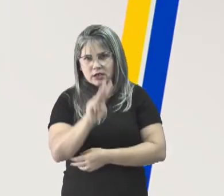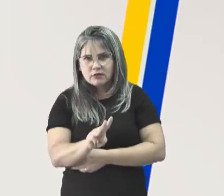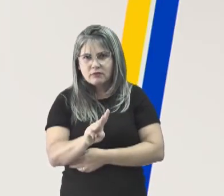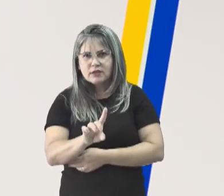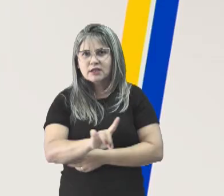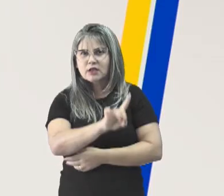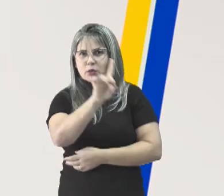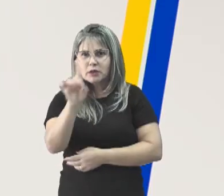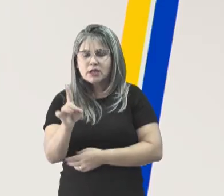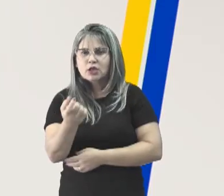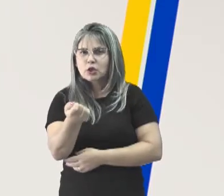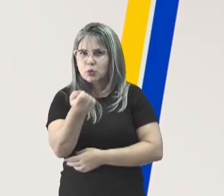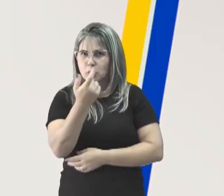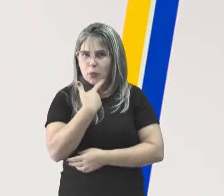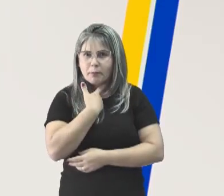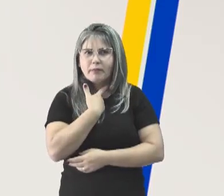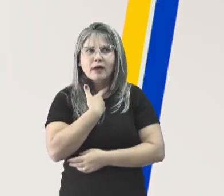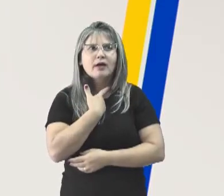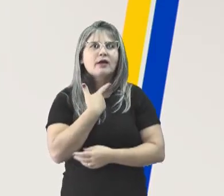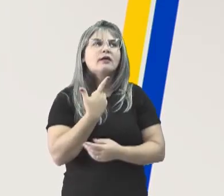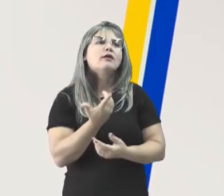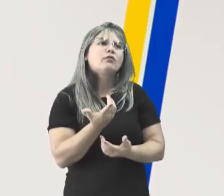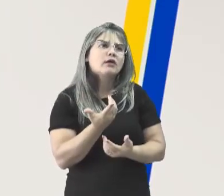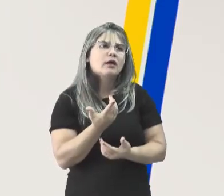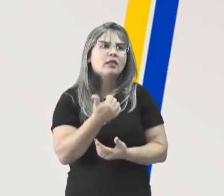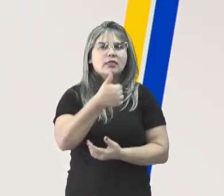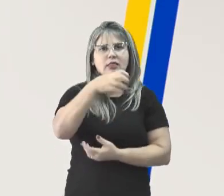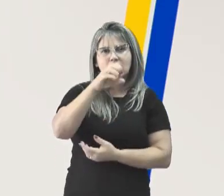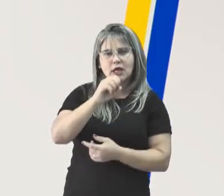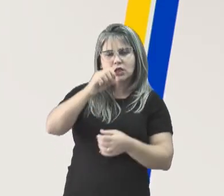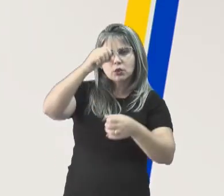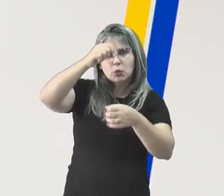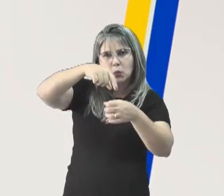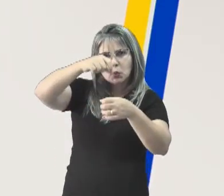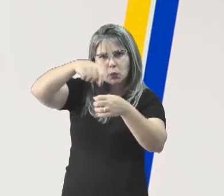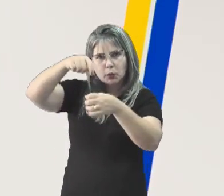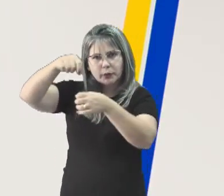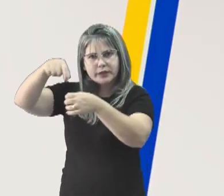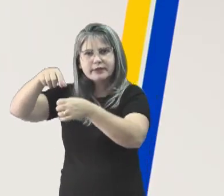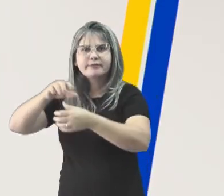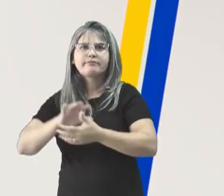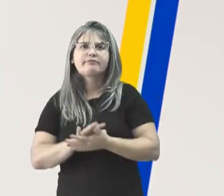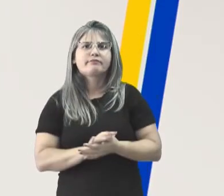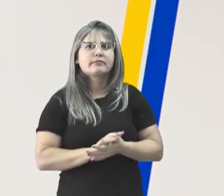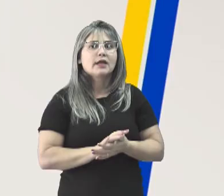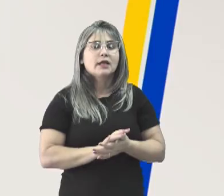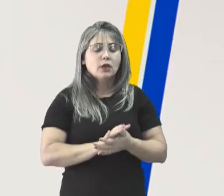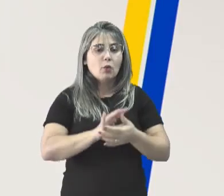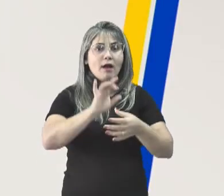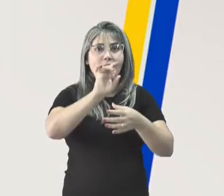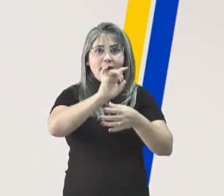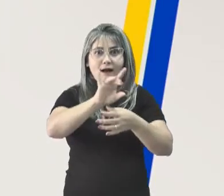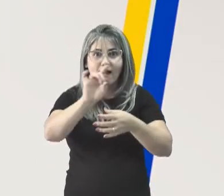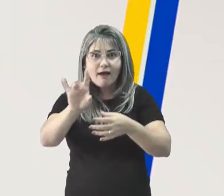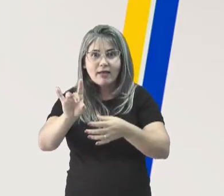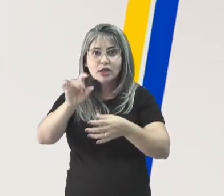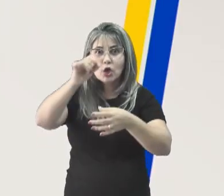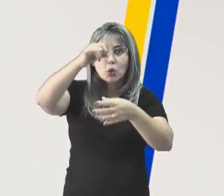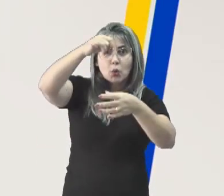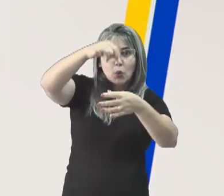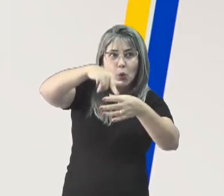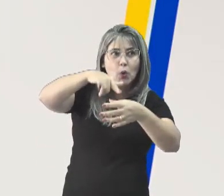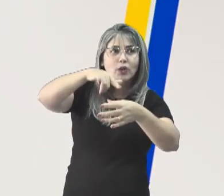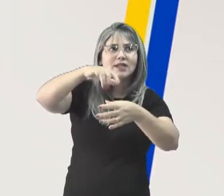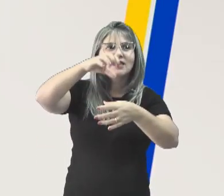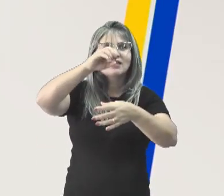Considerando-se que cada gota tem aproximadamente 0,2 mililitros, o número